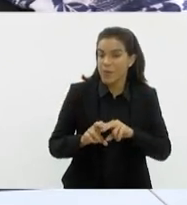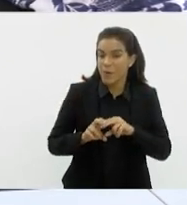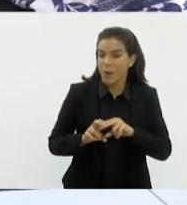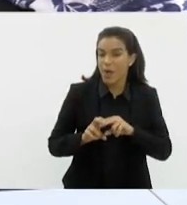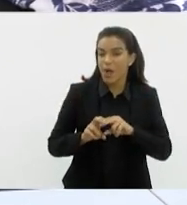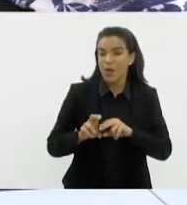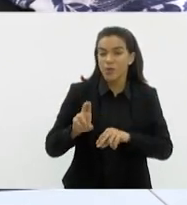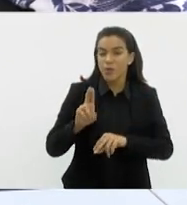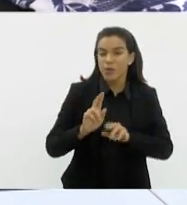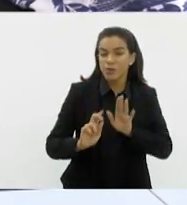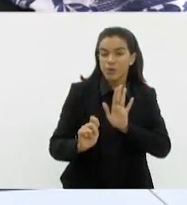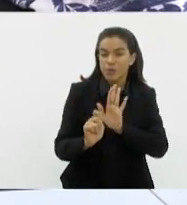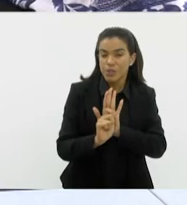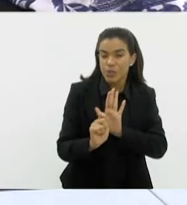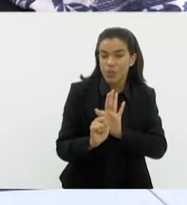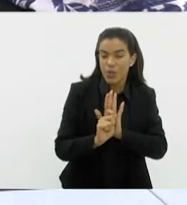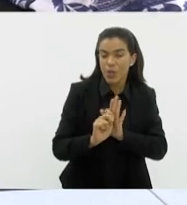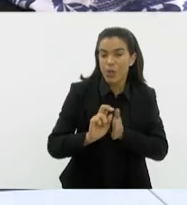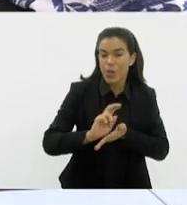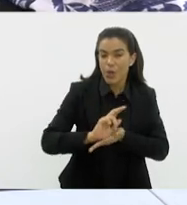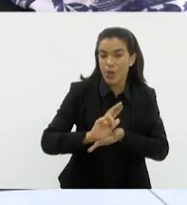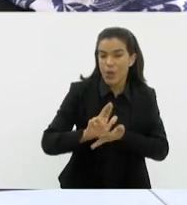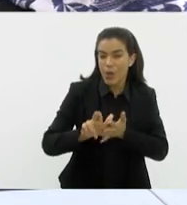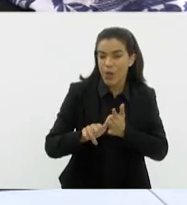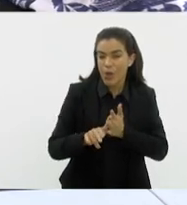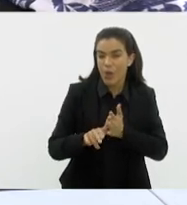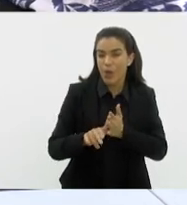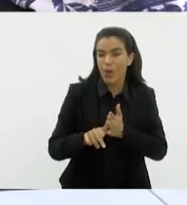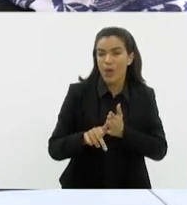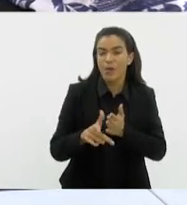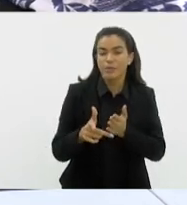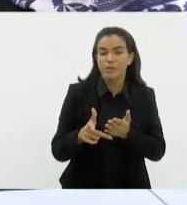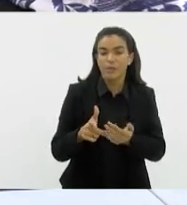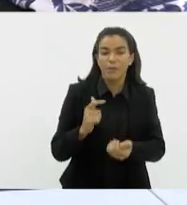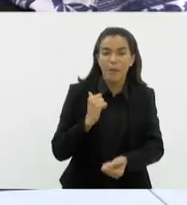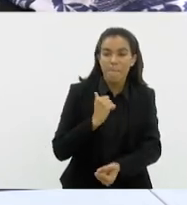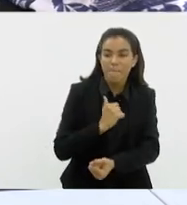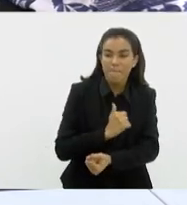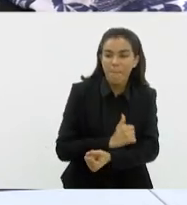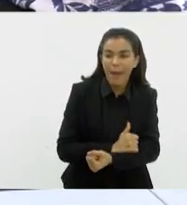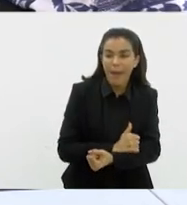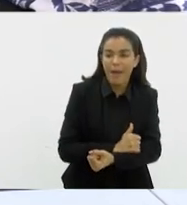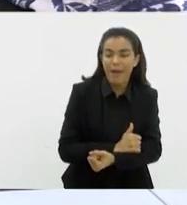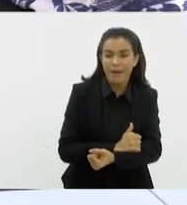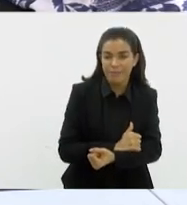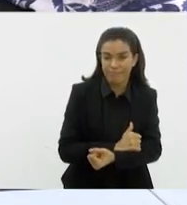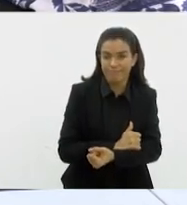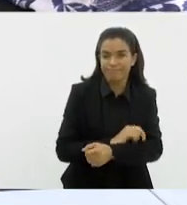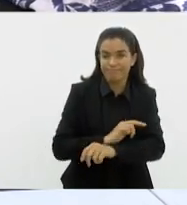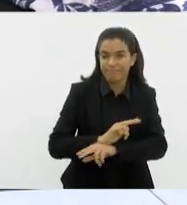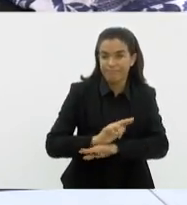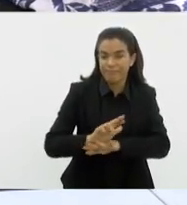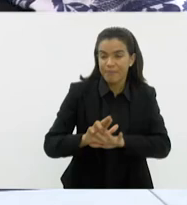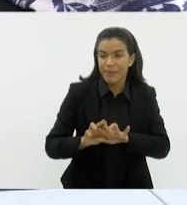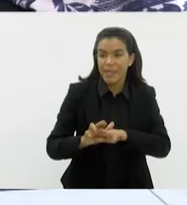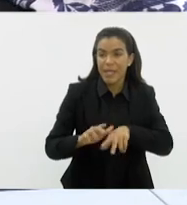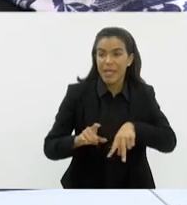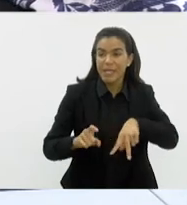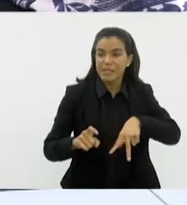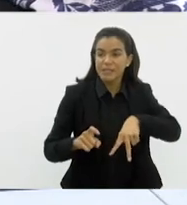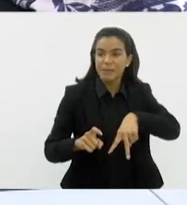uso de drogas, dependência química. Então, esse monitoramento ele vai